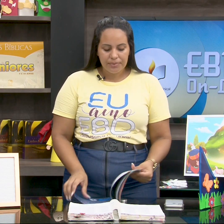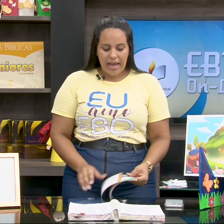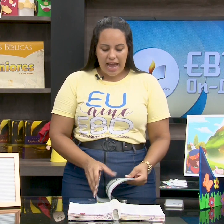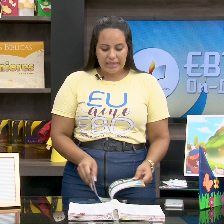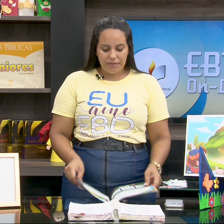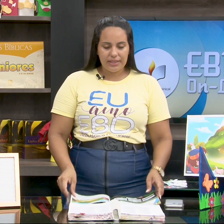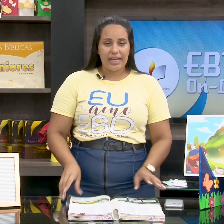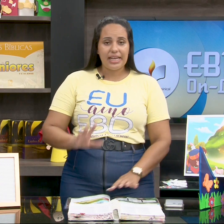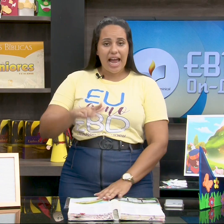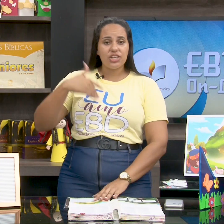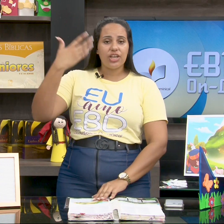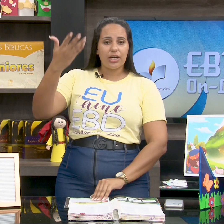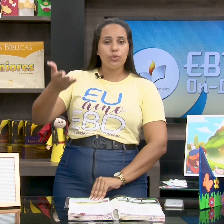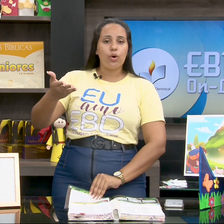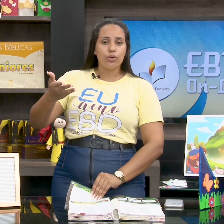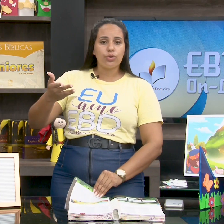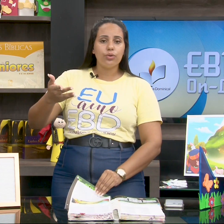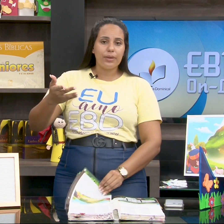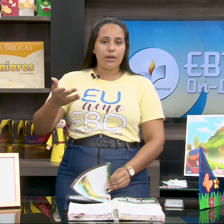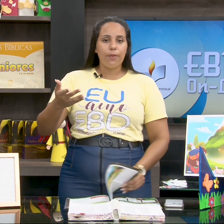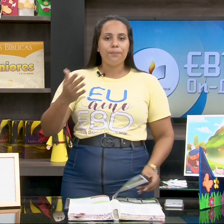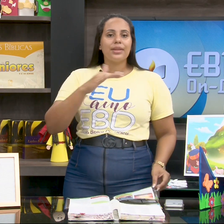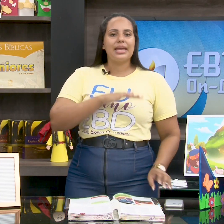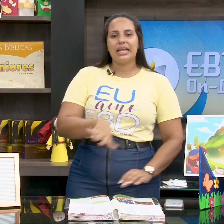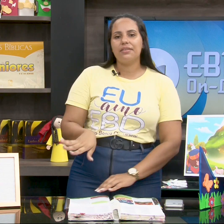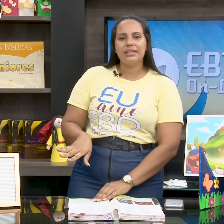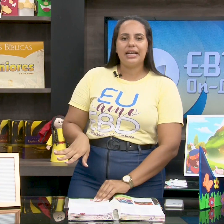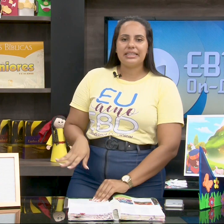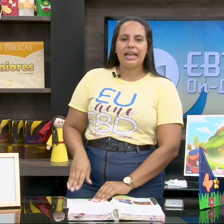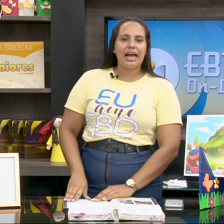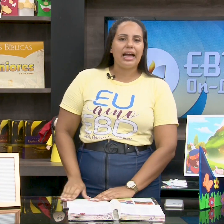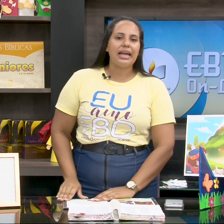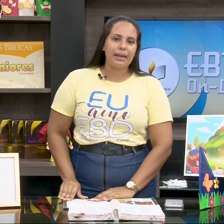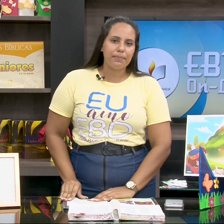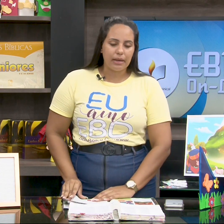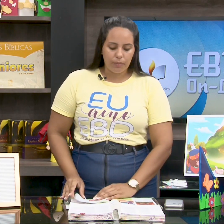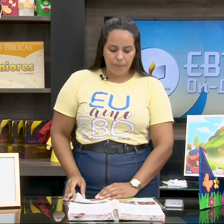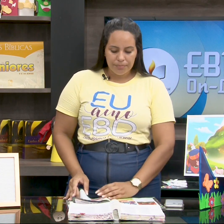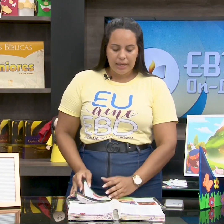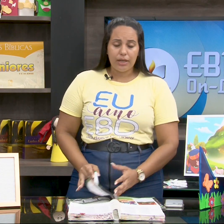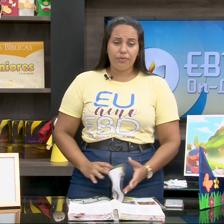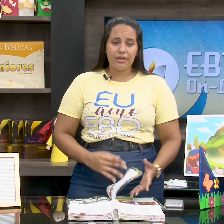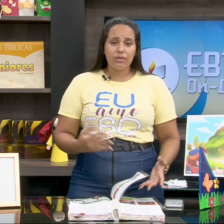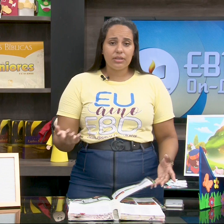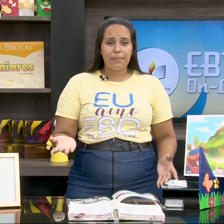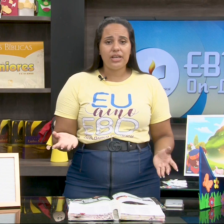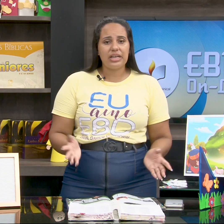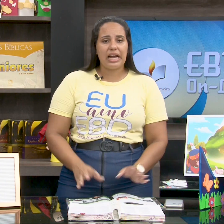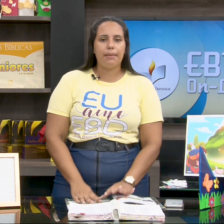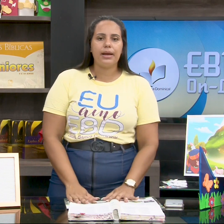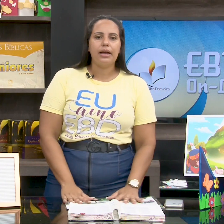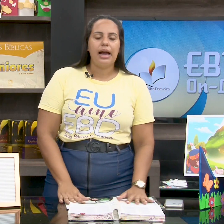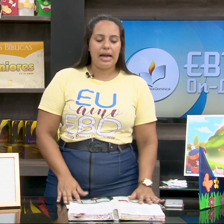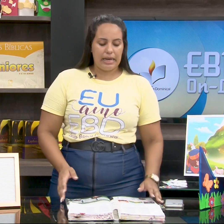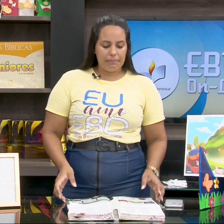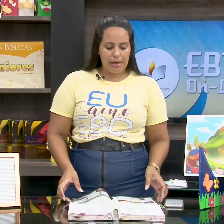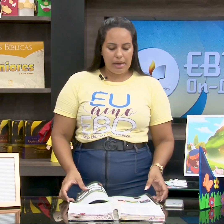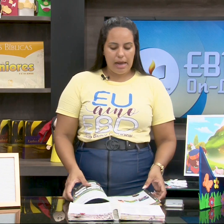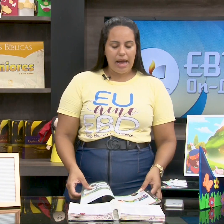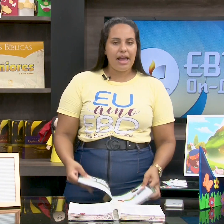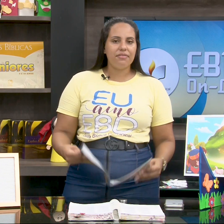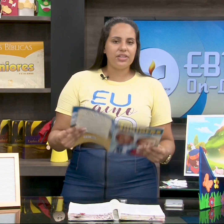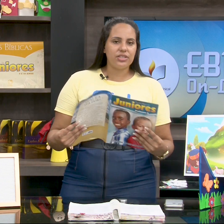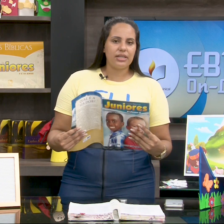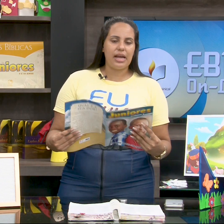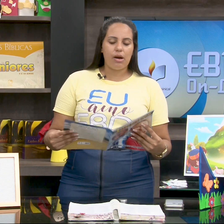fazer a atividade. Aí chega no outro domingo e a atividade tá lá, em branco. E no final do trimestre acaba